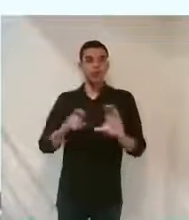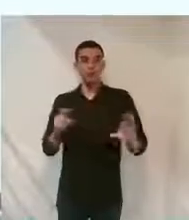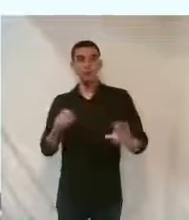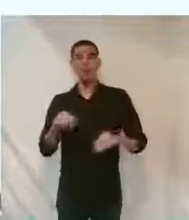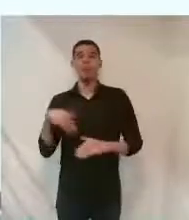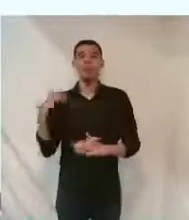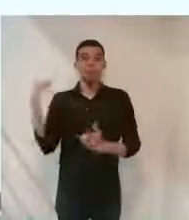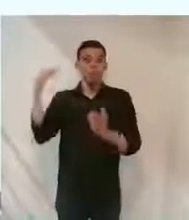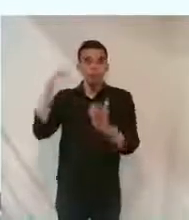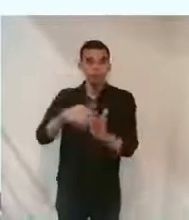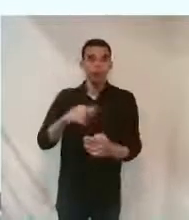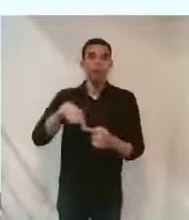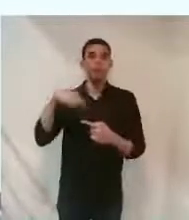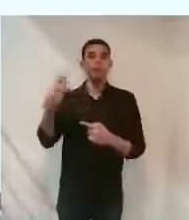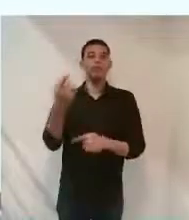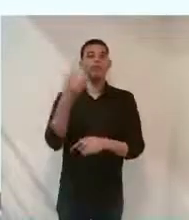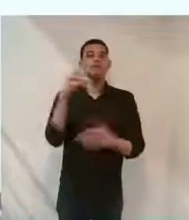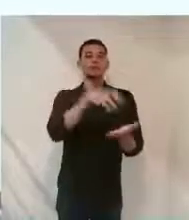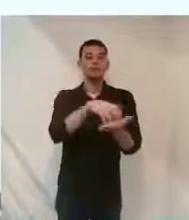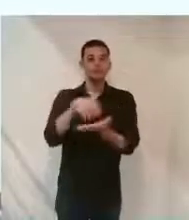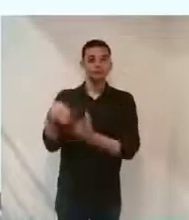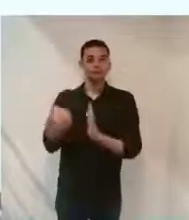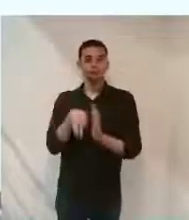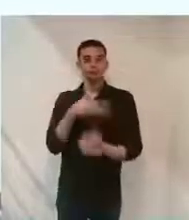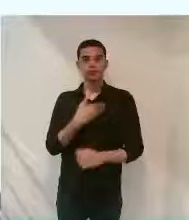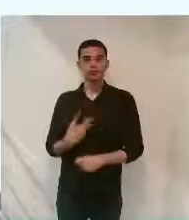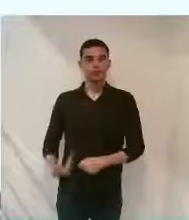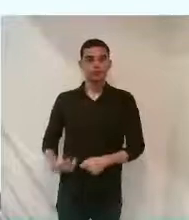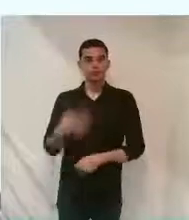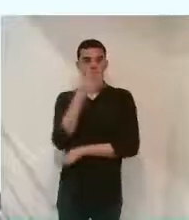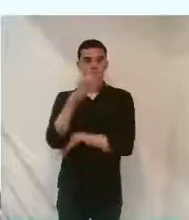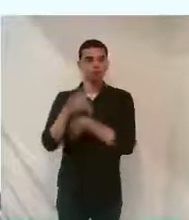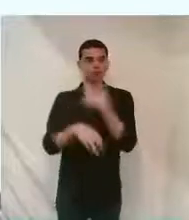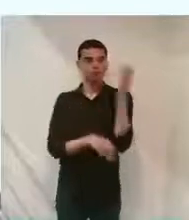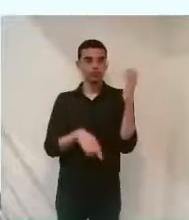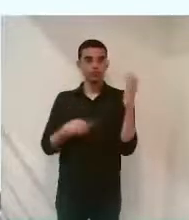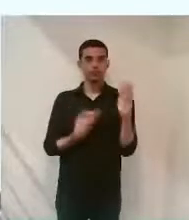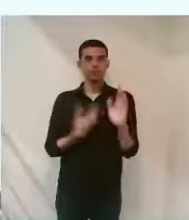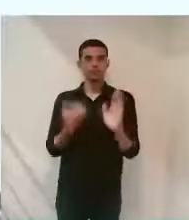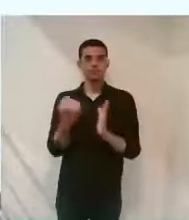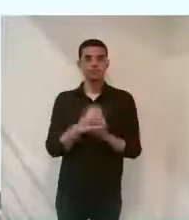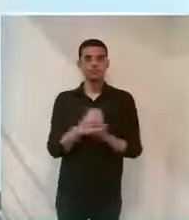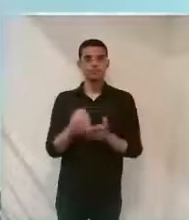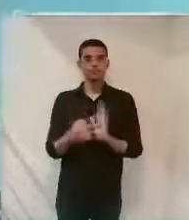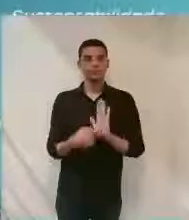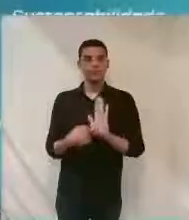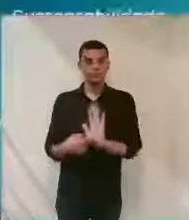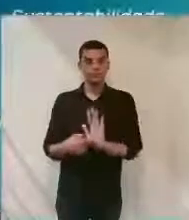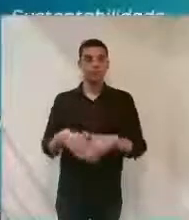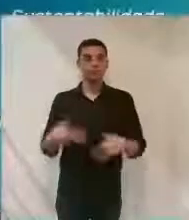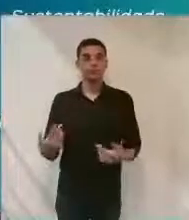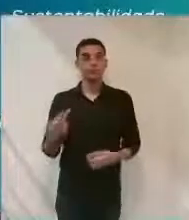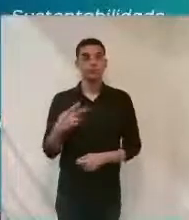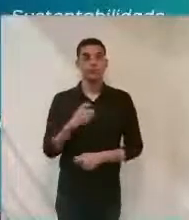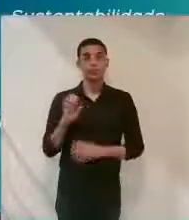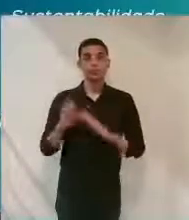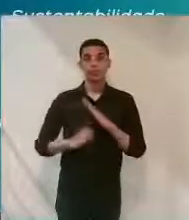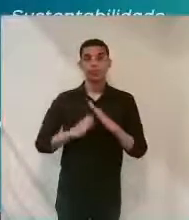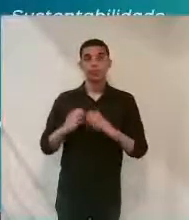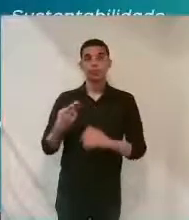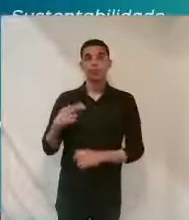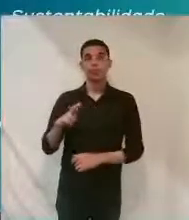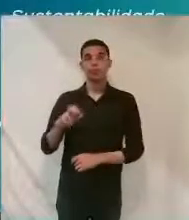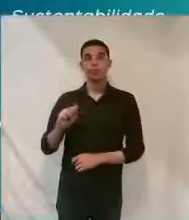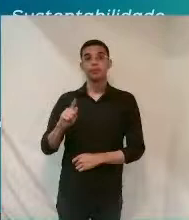para os órgãos ambientais dos estados. E veja, a Pragma está localizada num campo que nós chamamos do campo dos